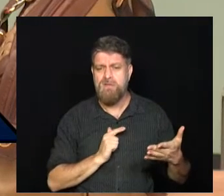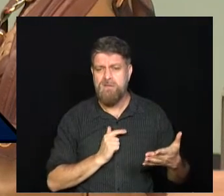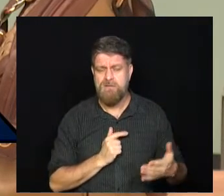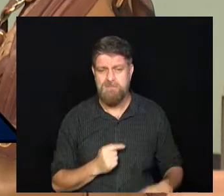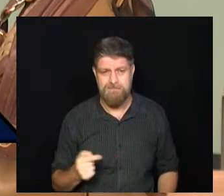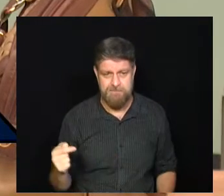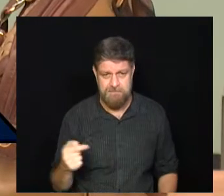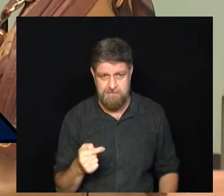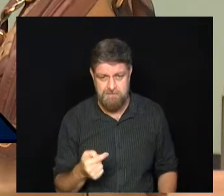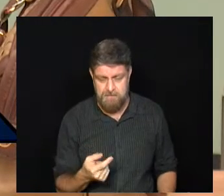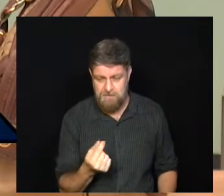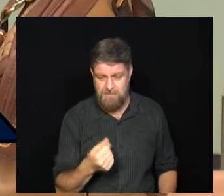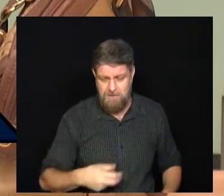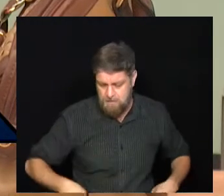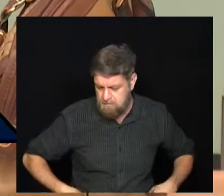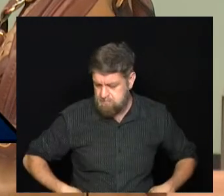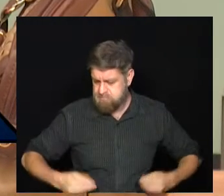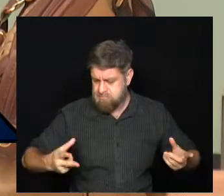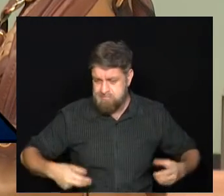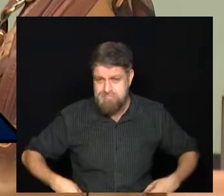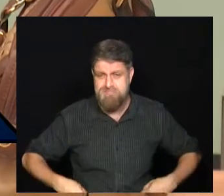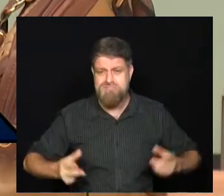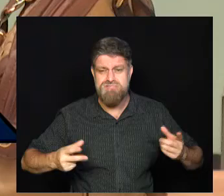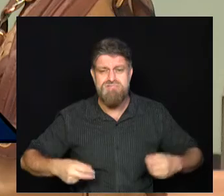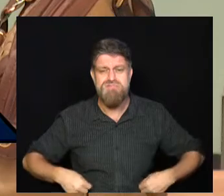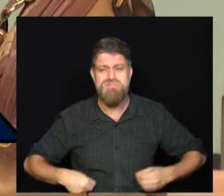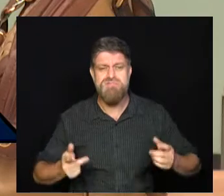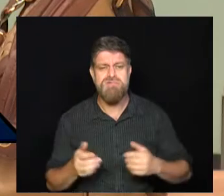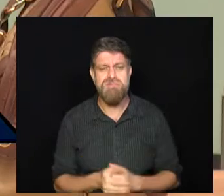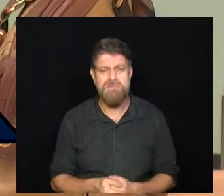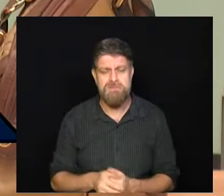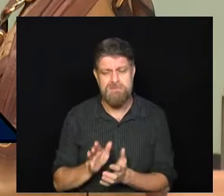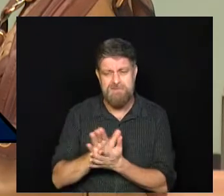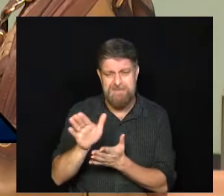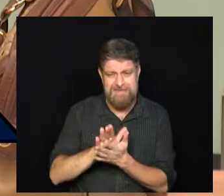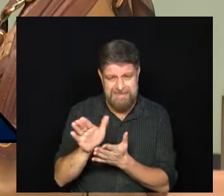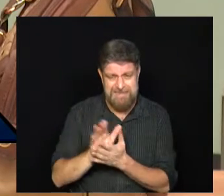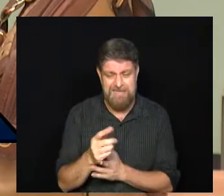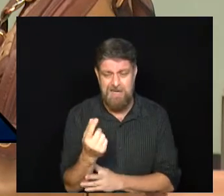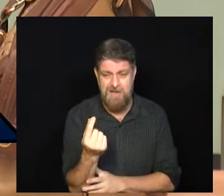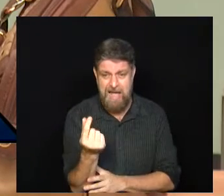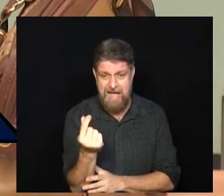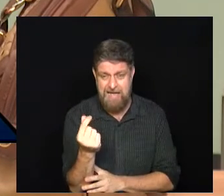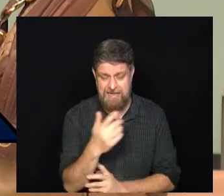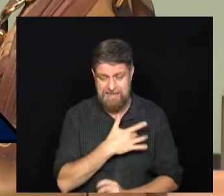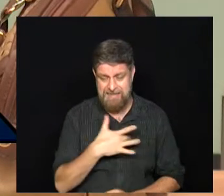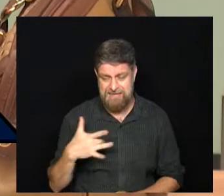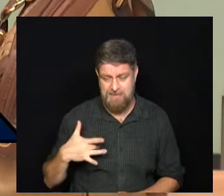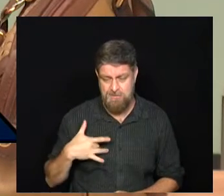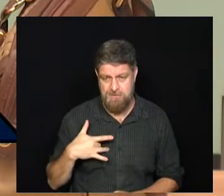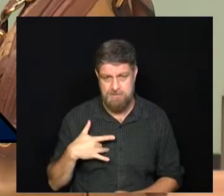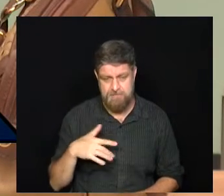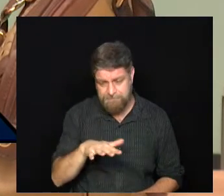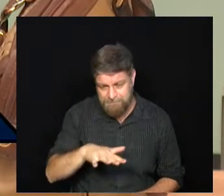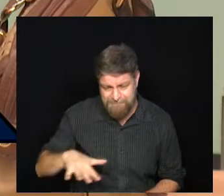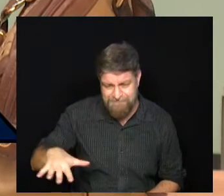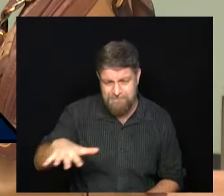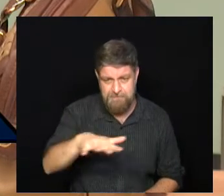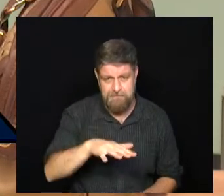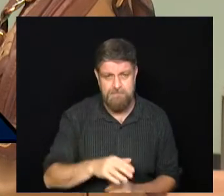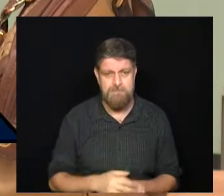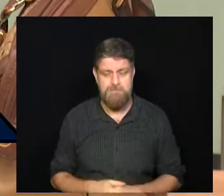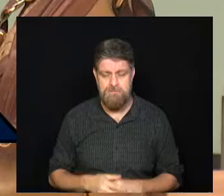aplicação, né, uma despesa considerável com relação à saúde do município. Então, quer dizer, o município está, de